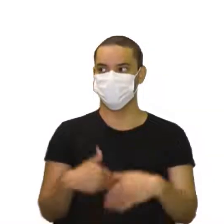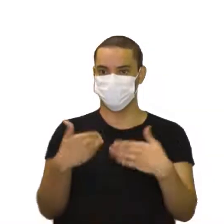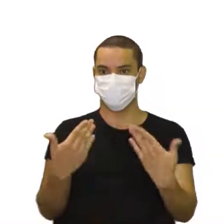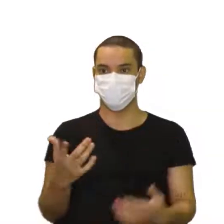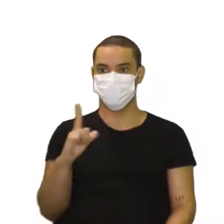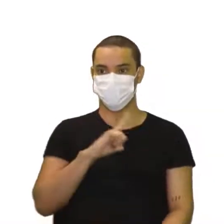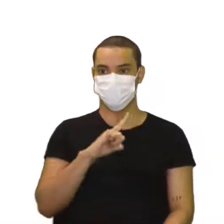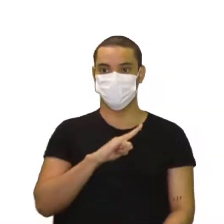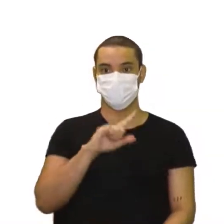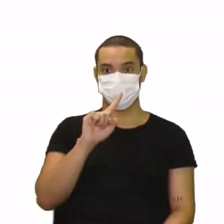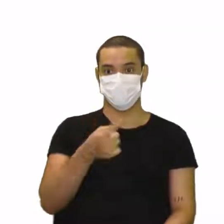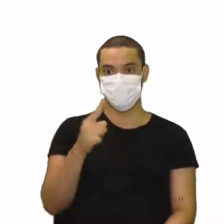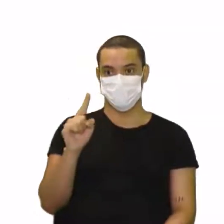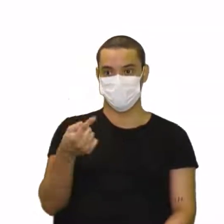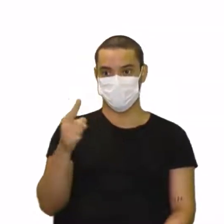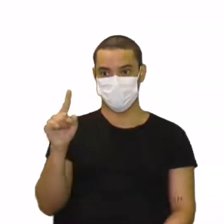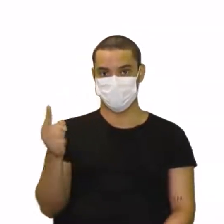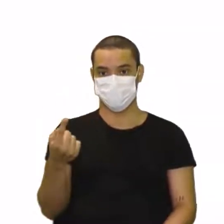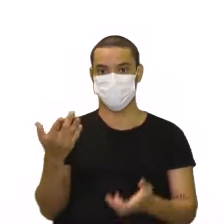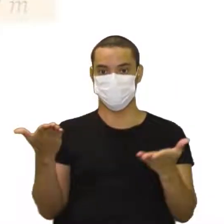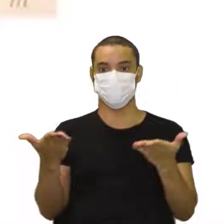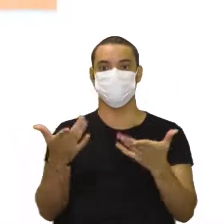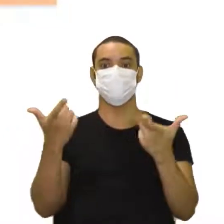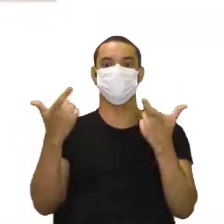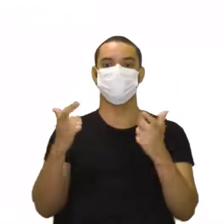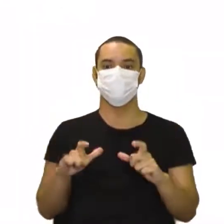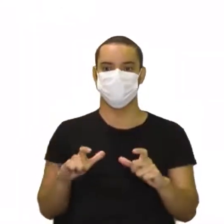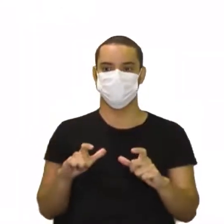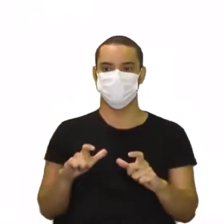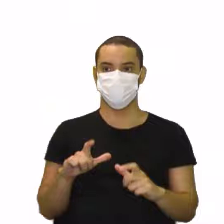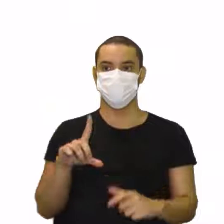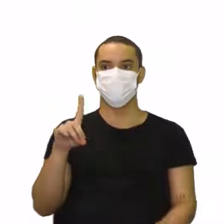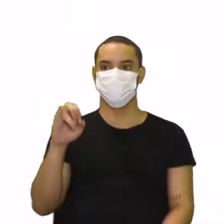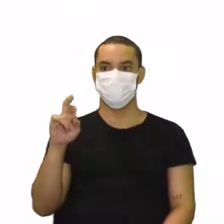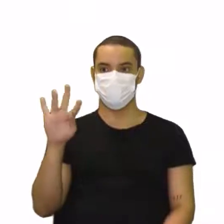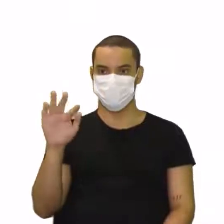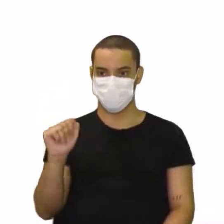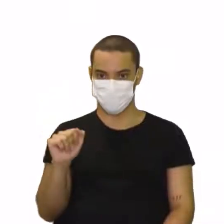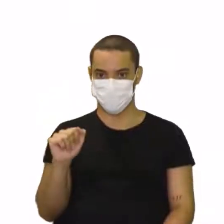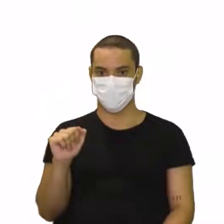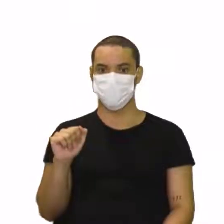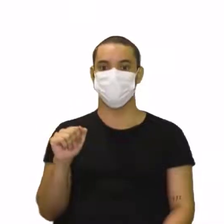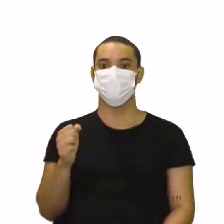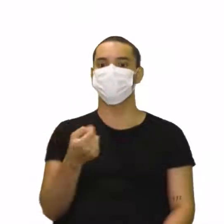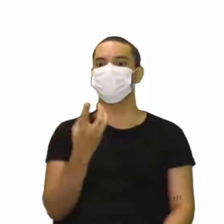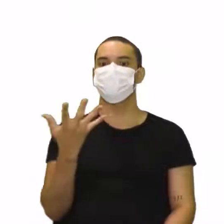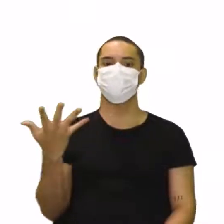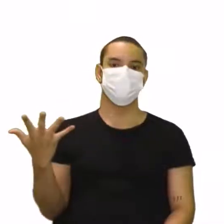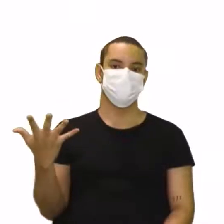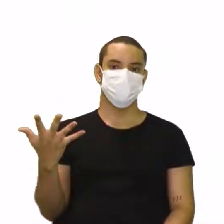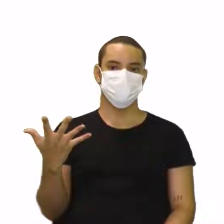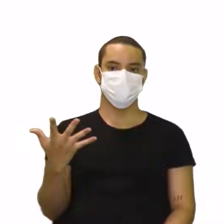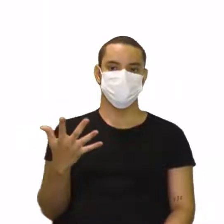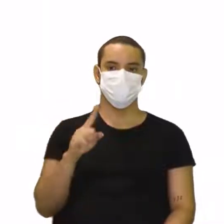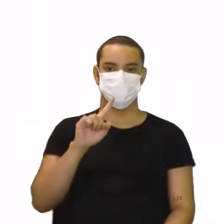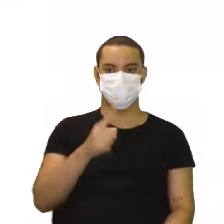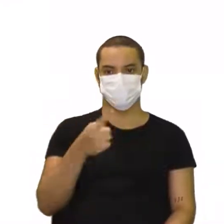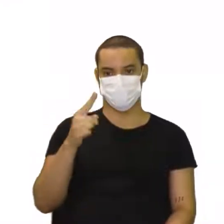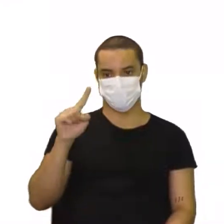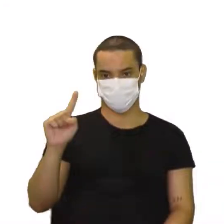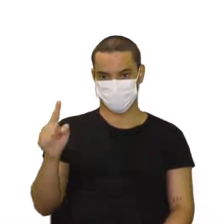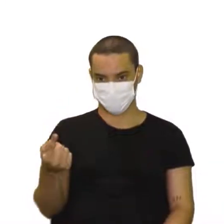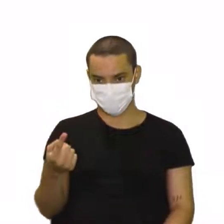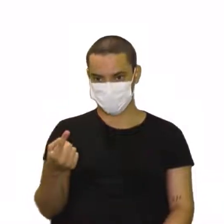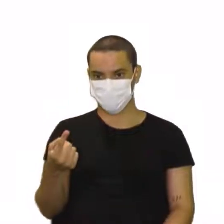passando a vírgula, agora para a direita. Então, eu passei quantas vezes? 1, 2 vezes. Se eu